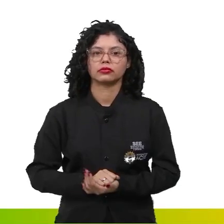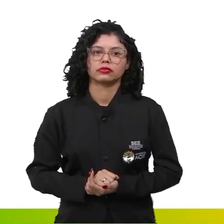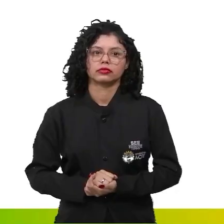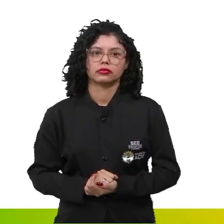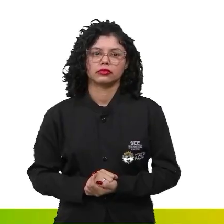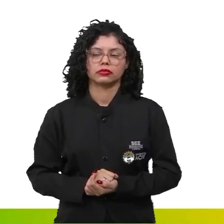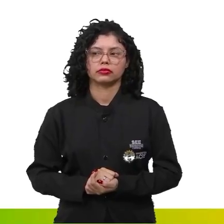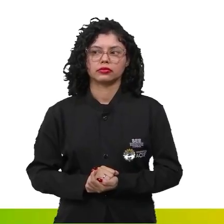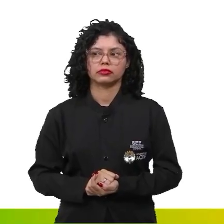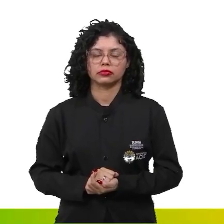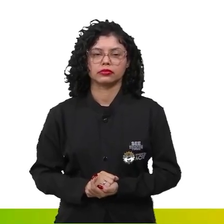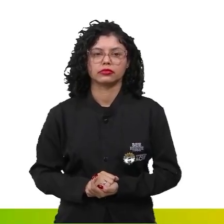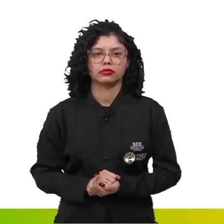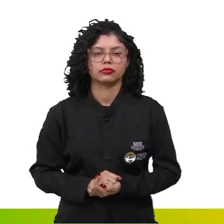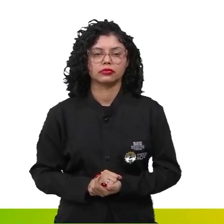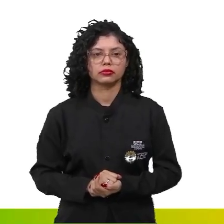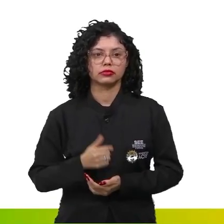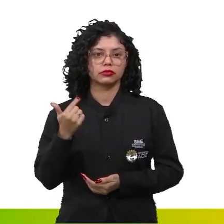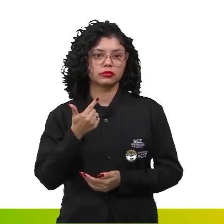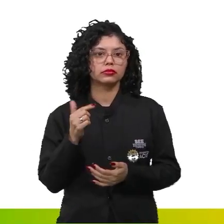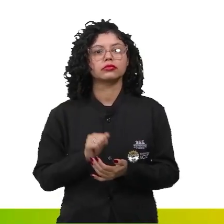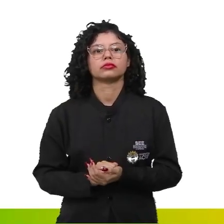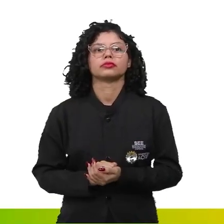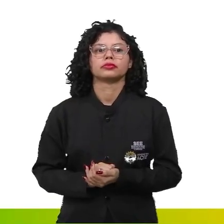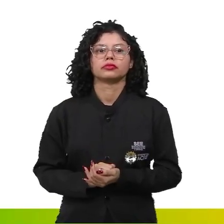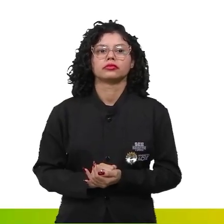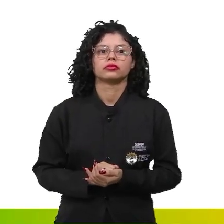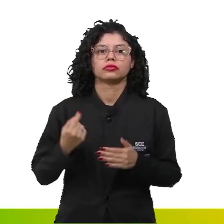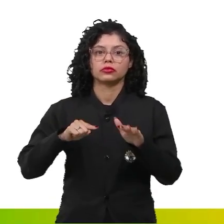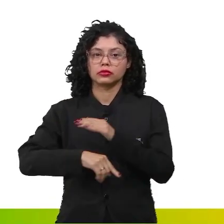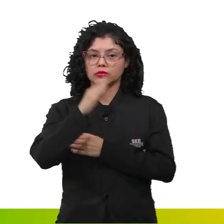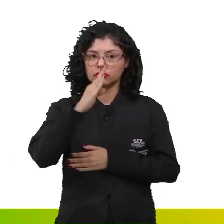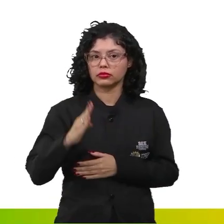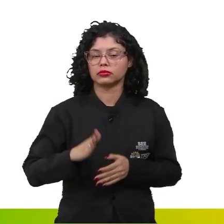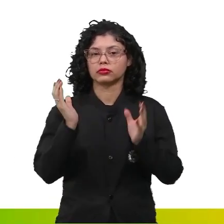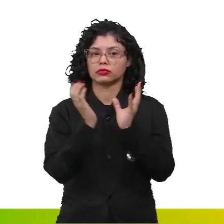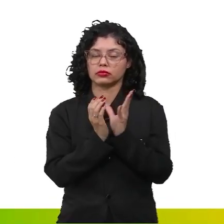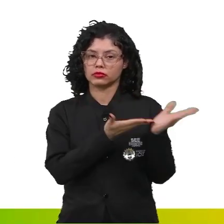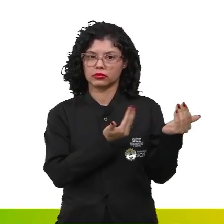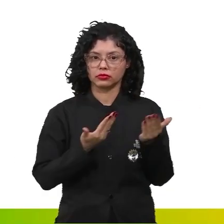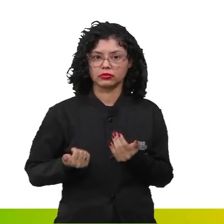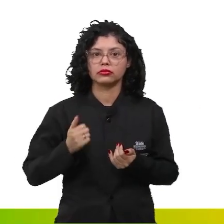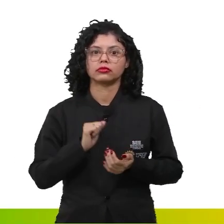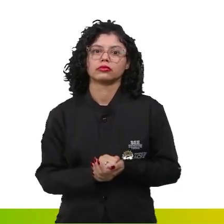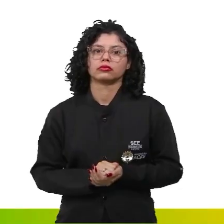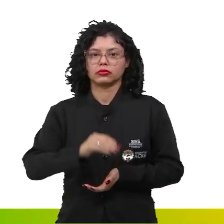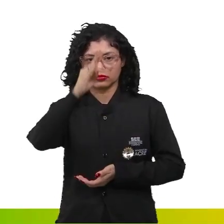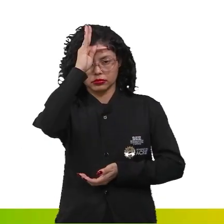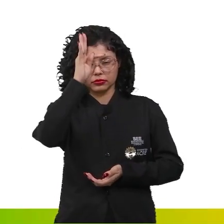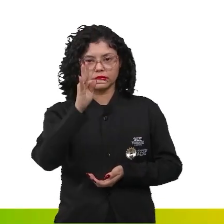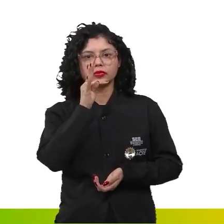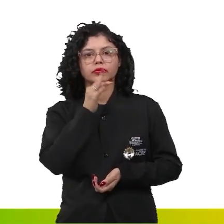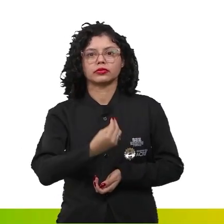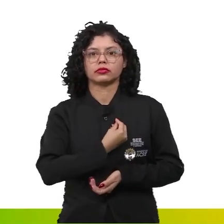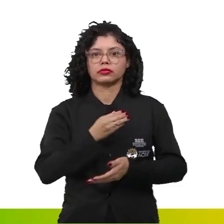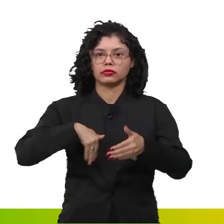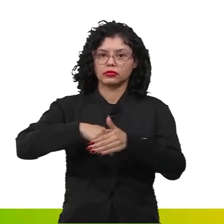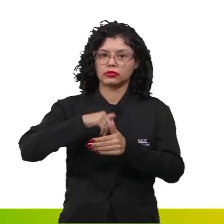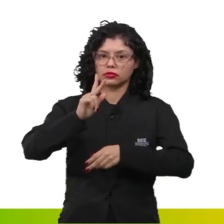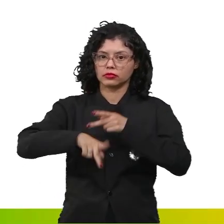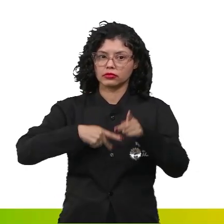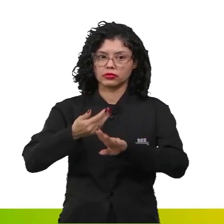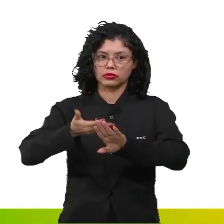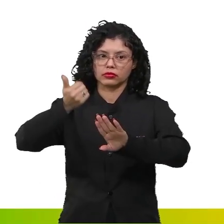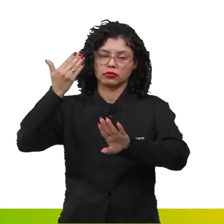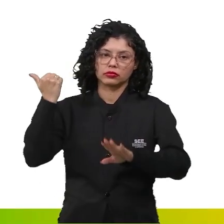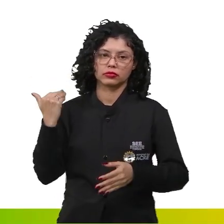fazer mais uma? Vamos lá, questão número 2. No interior do Brasil, um grupo de jovens mantém viva a tradição de um